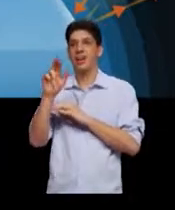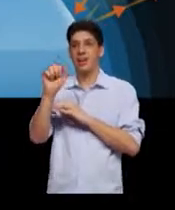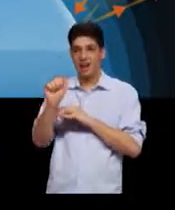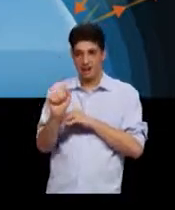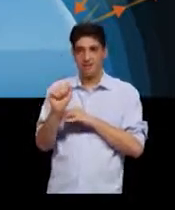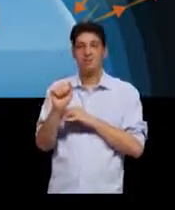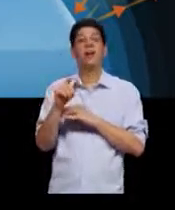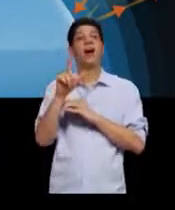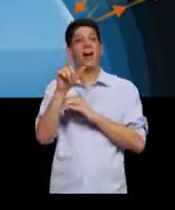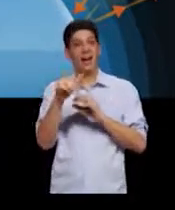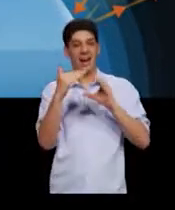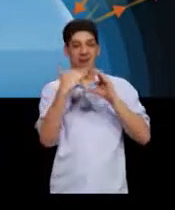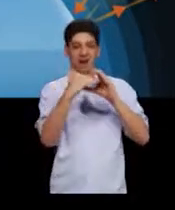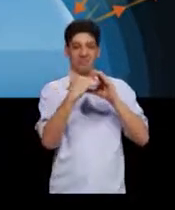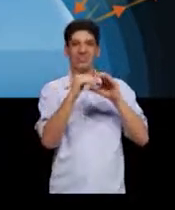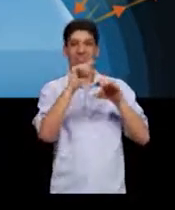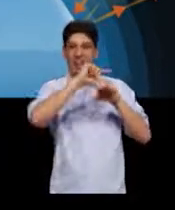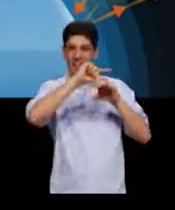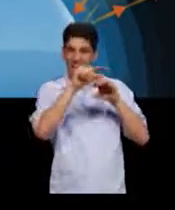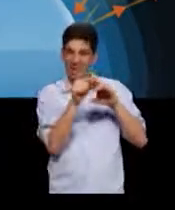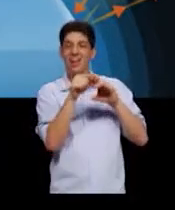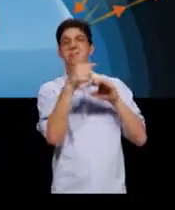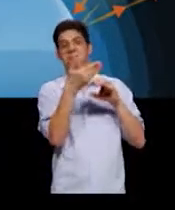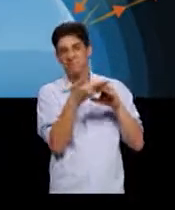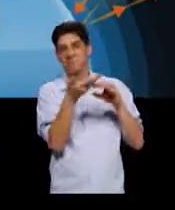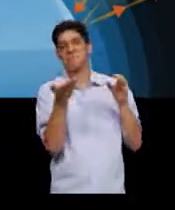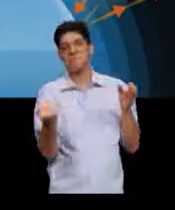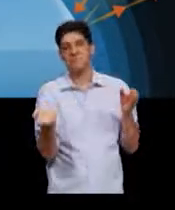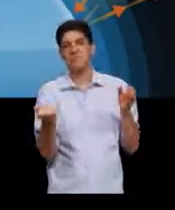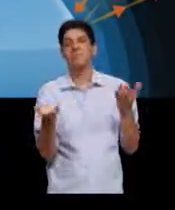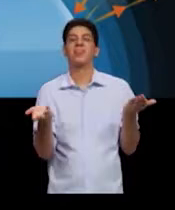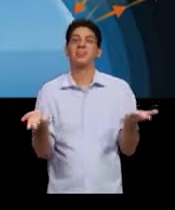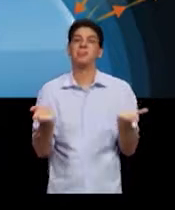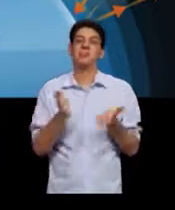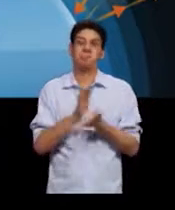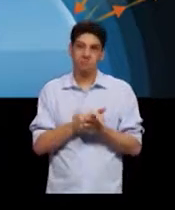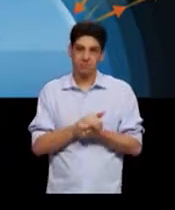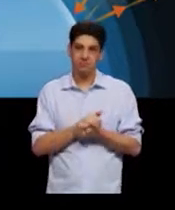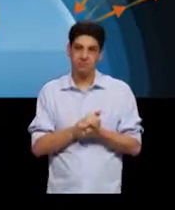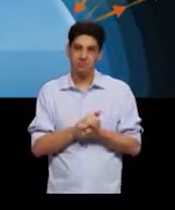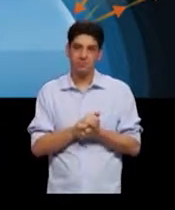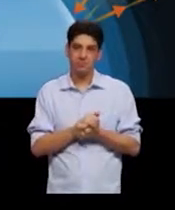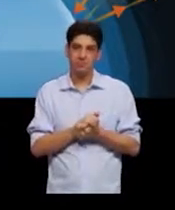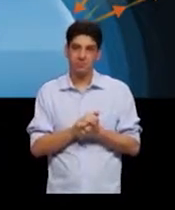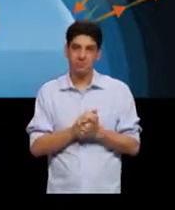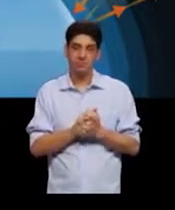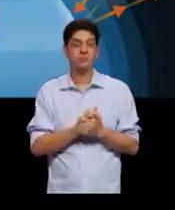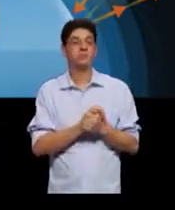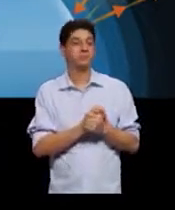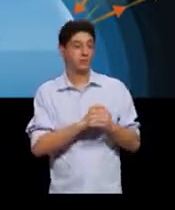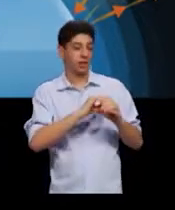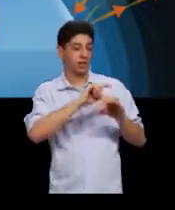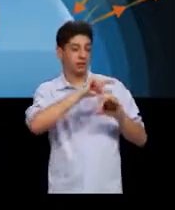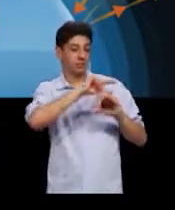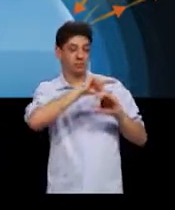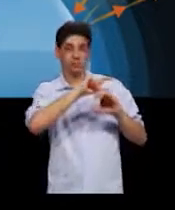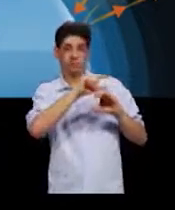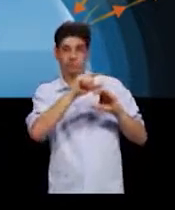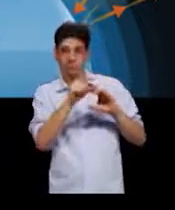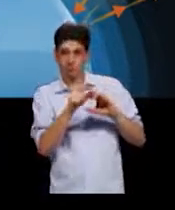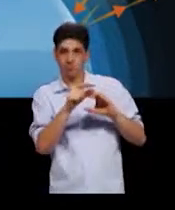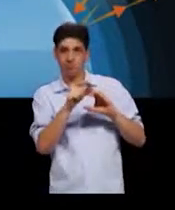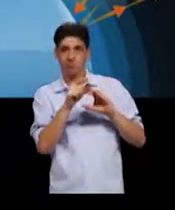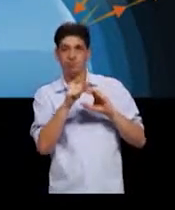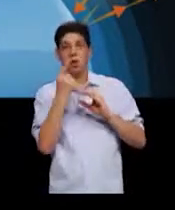Esse gás constitui essa parte da atmosfera que está bem na estratosfera. Pensando